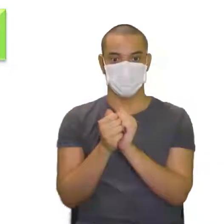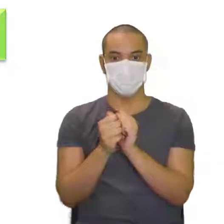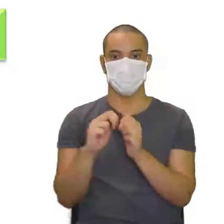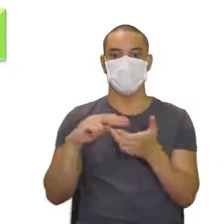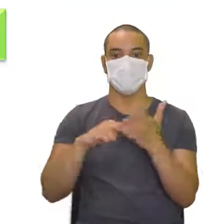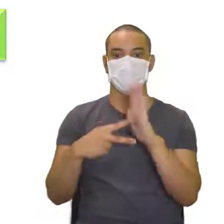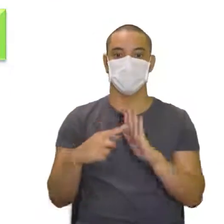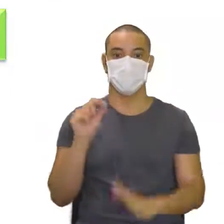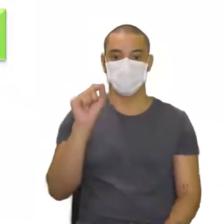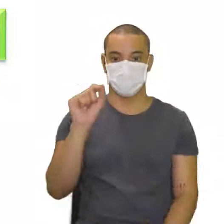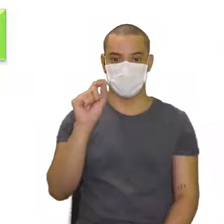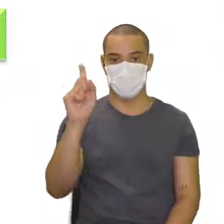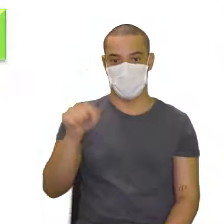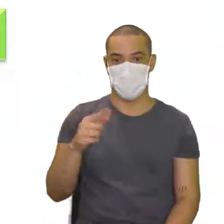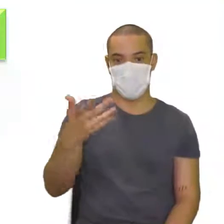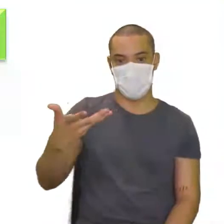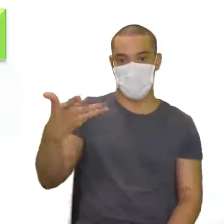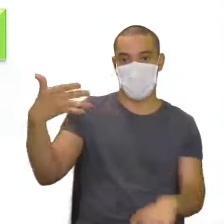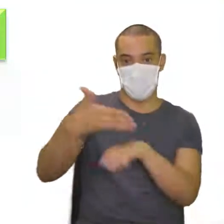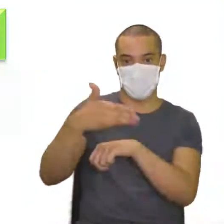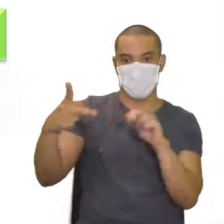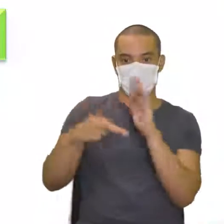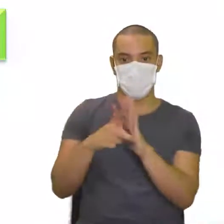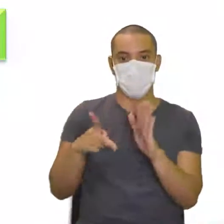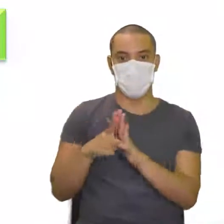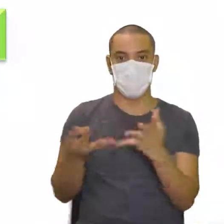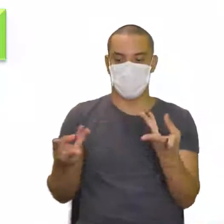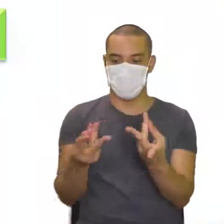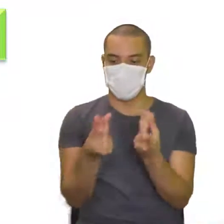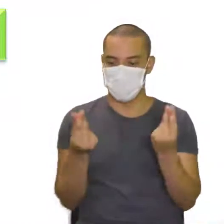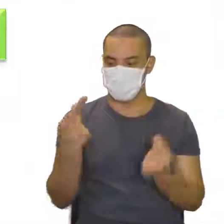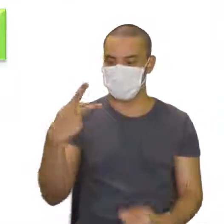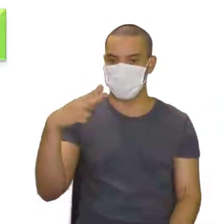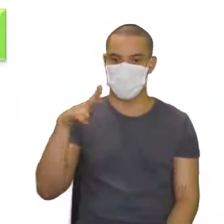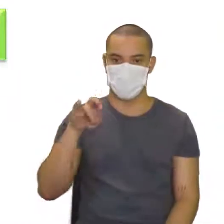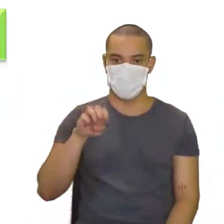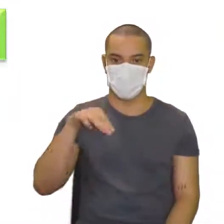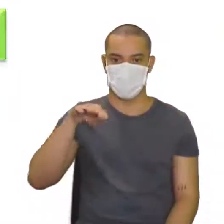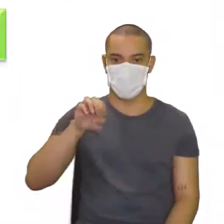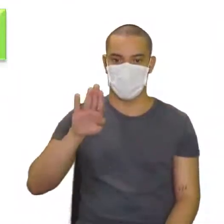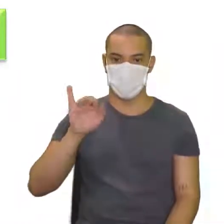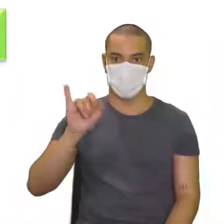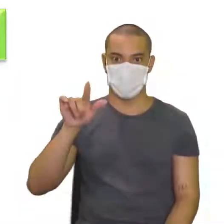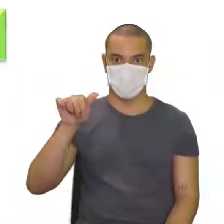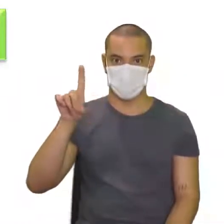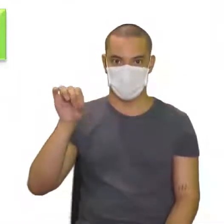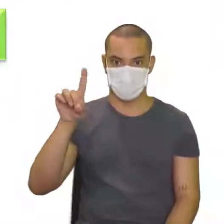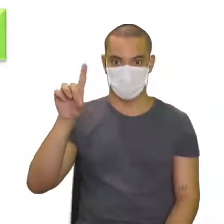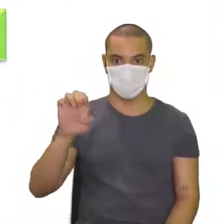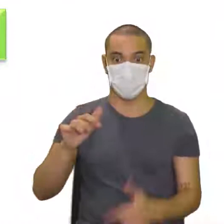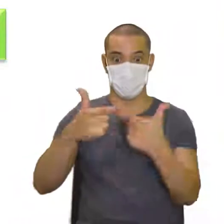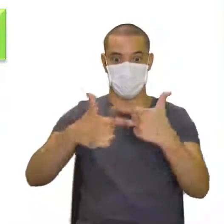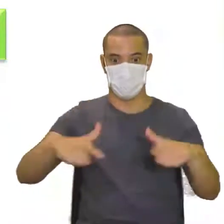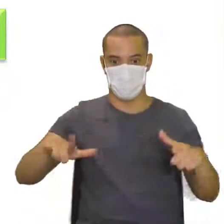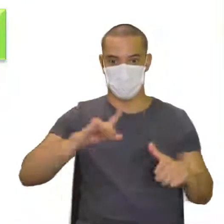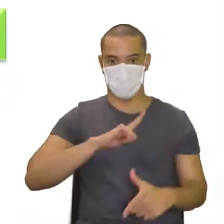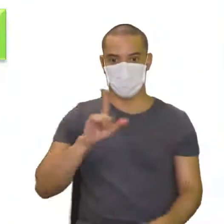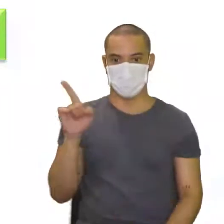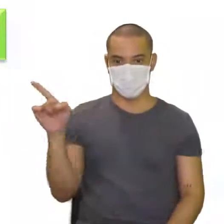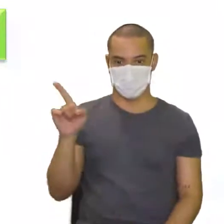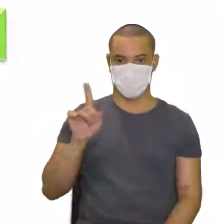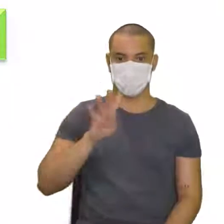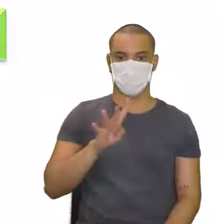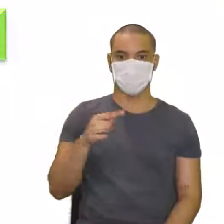zero, ele é a constante de permeabilidade magnética. E no vácuo tem este valorzinho,